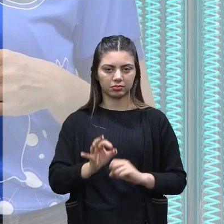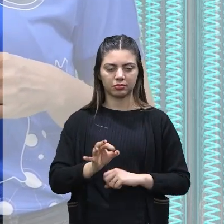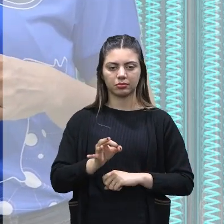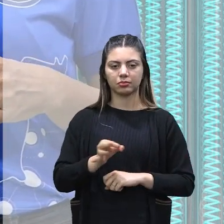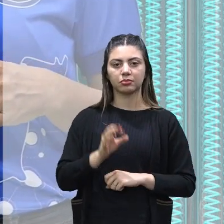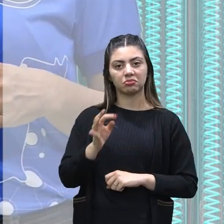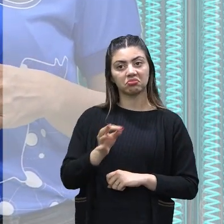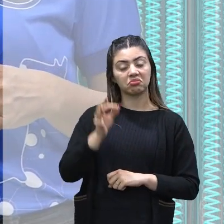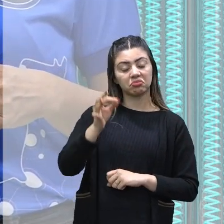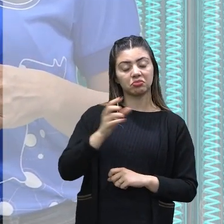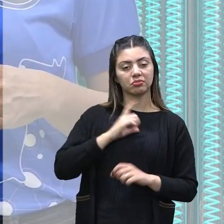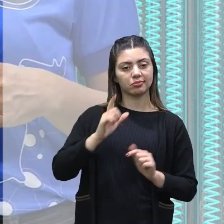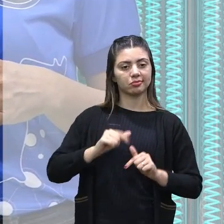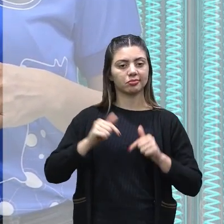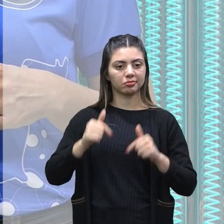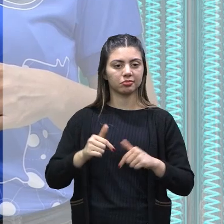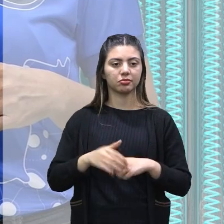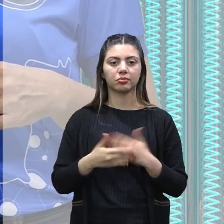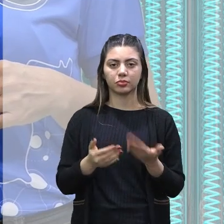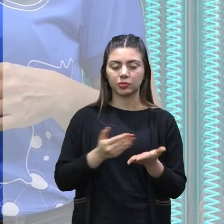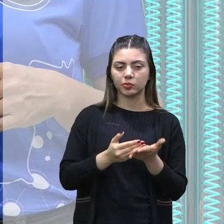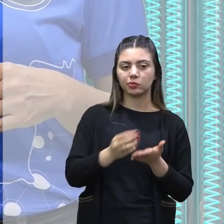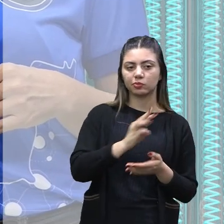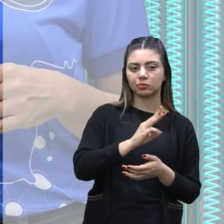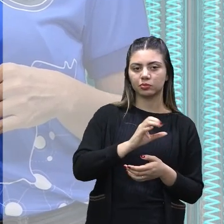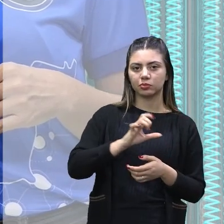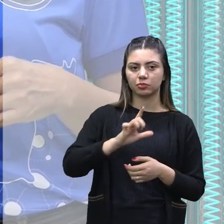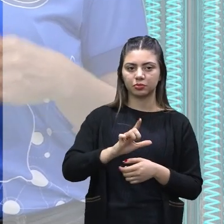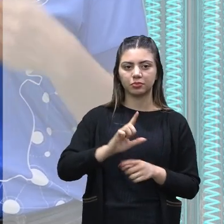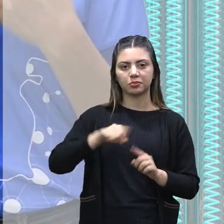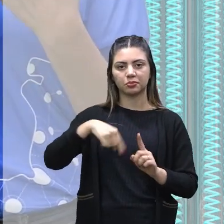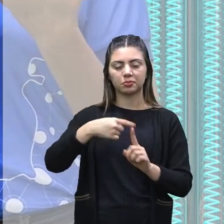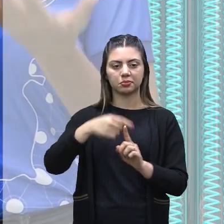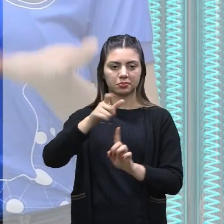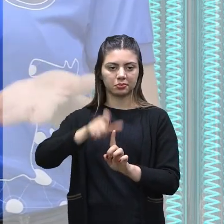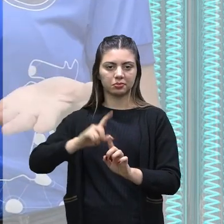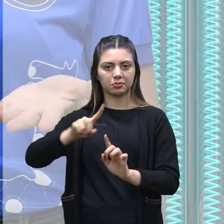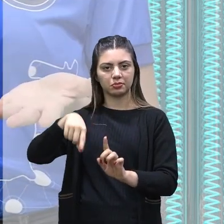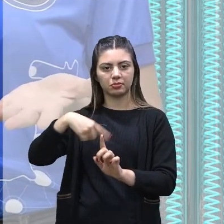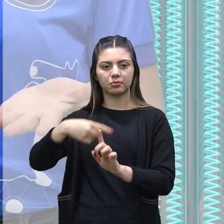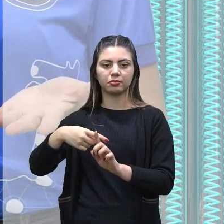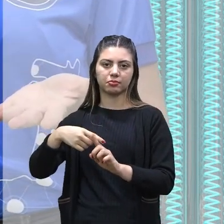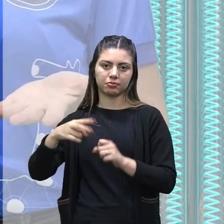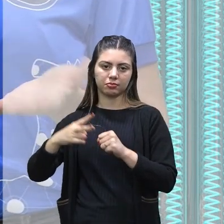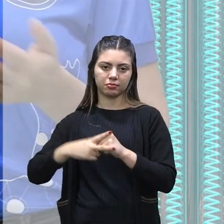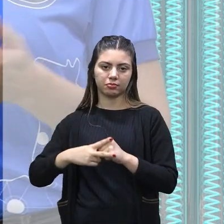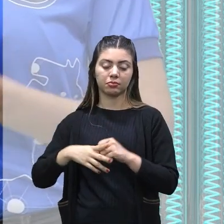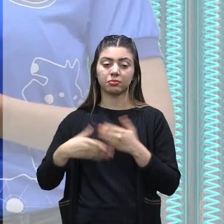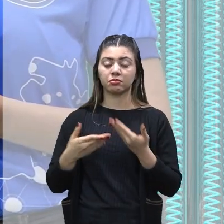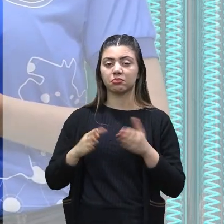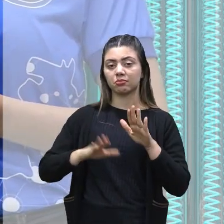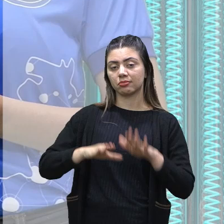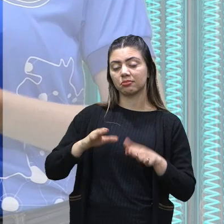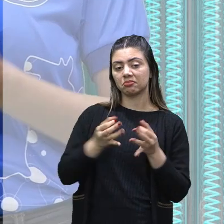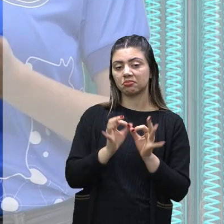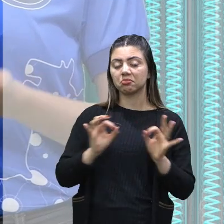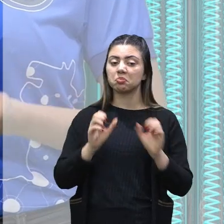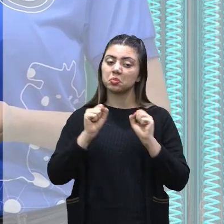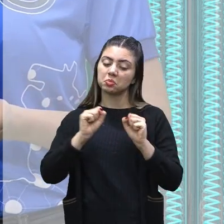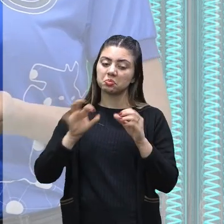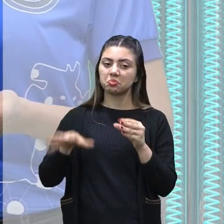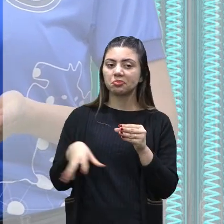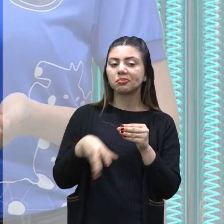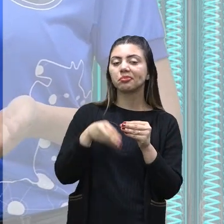futuro. Então, começando com will, depois o sujeito, depois o verbo, e dependendo da sua frase, nós temos também, finalizando,